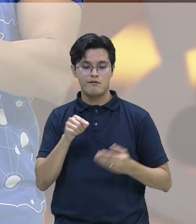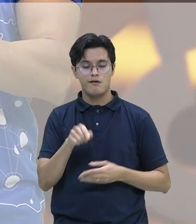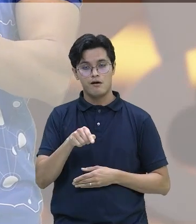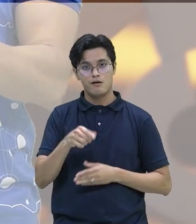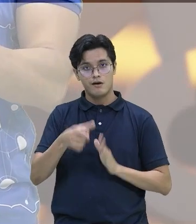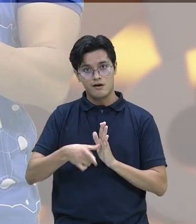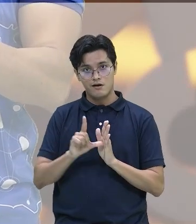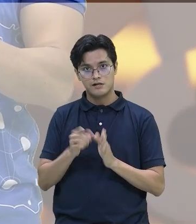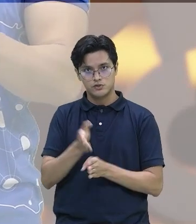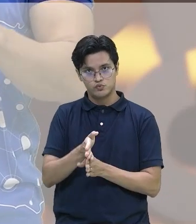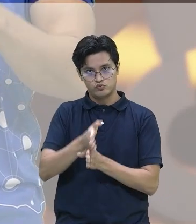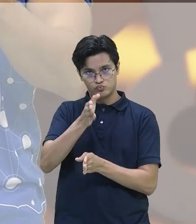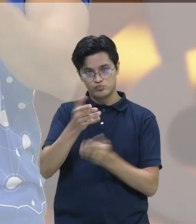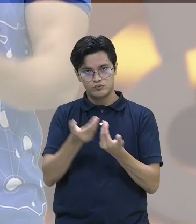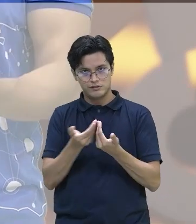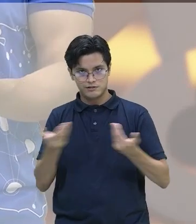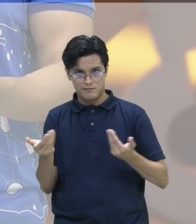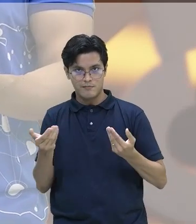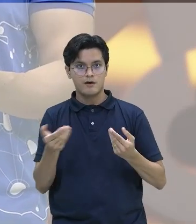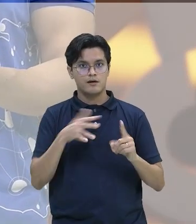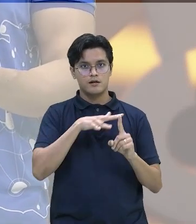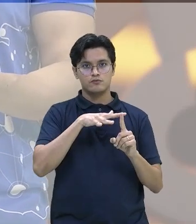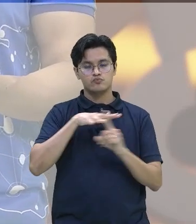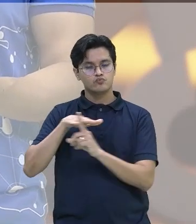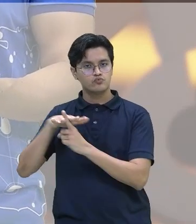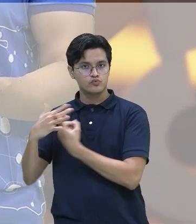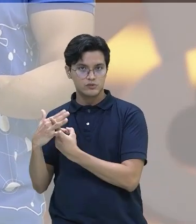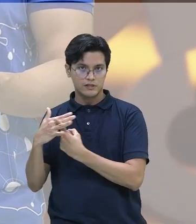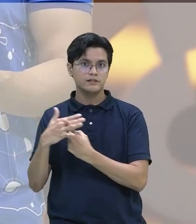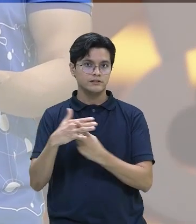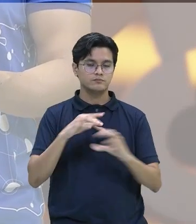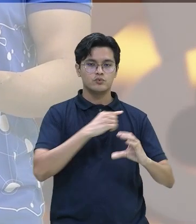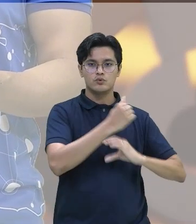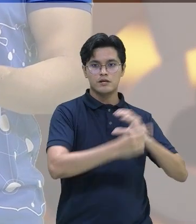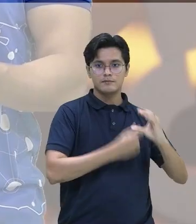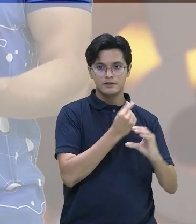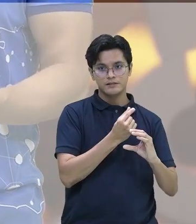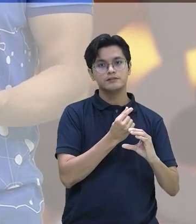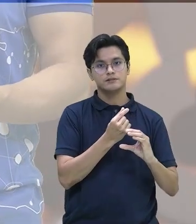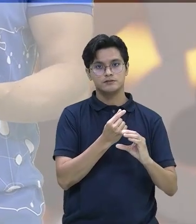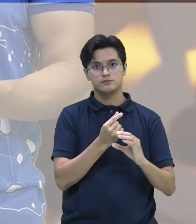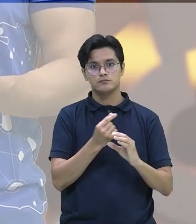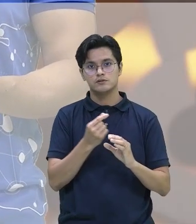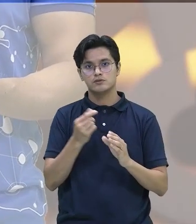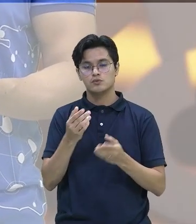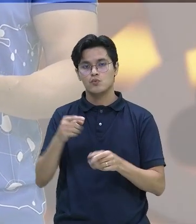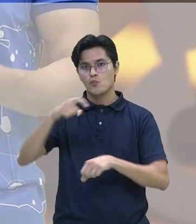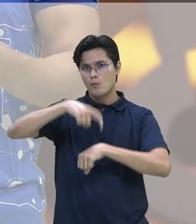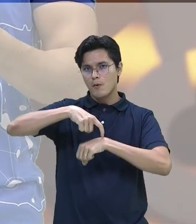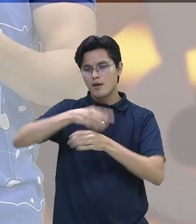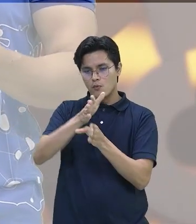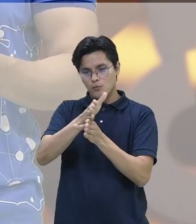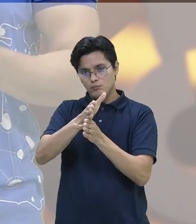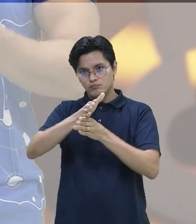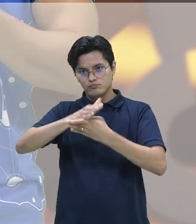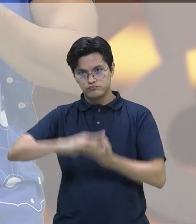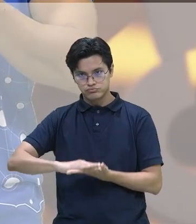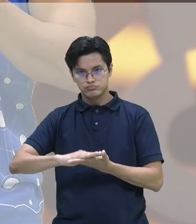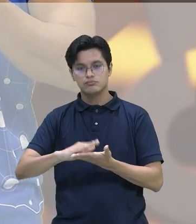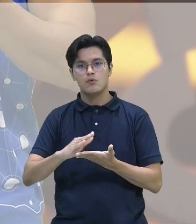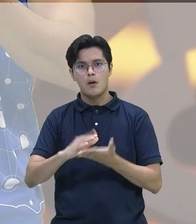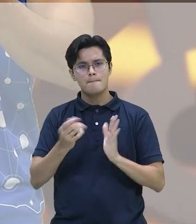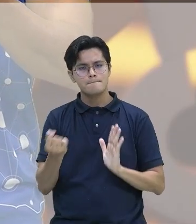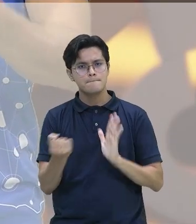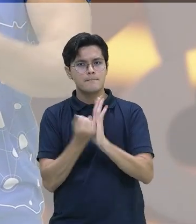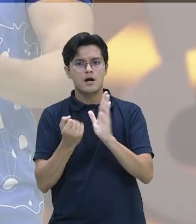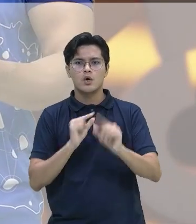União Soviética e Estados Unidos, marcou ali o enfraquecimento do bloco socialista, né? E marca ali